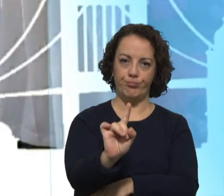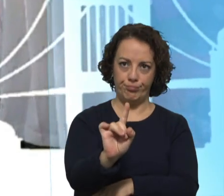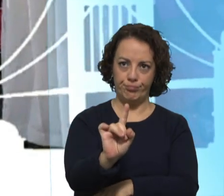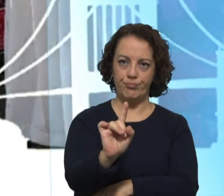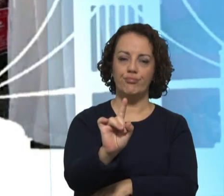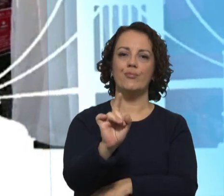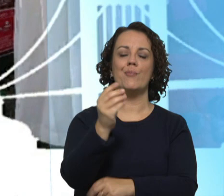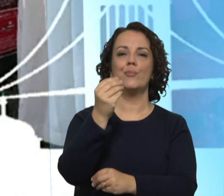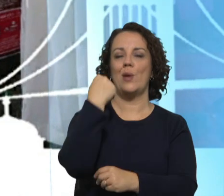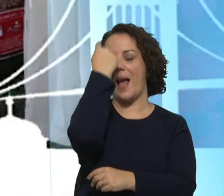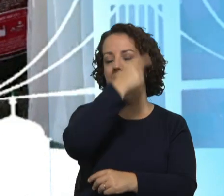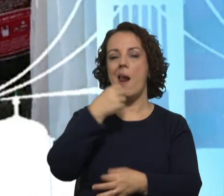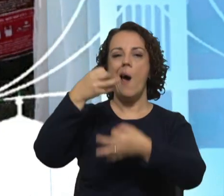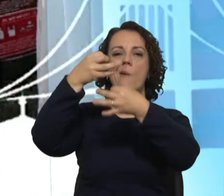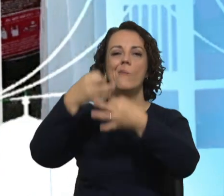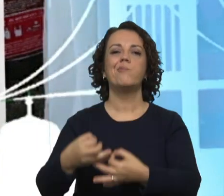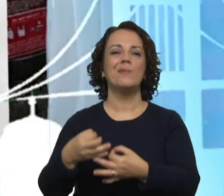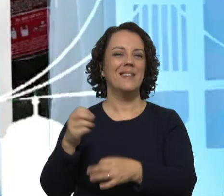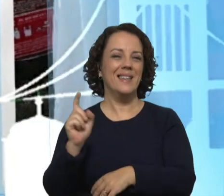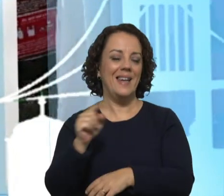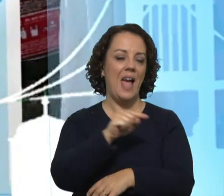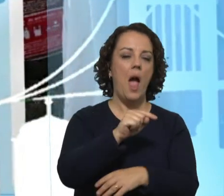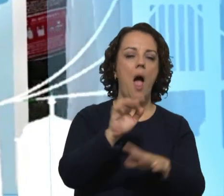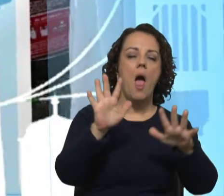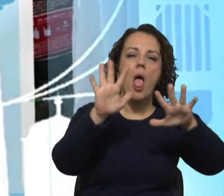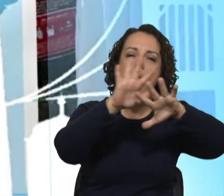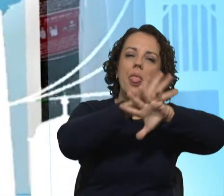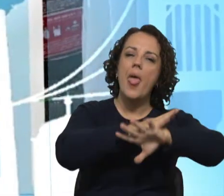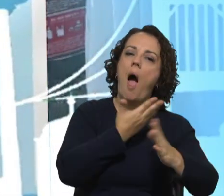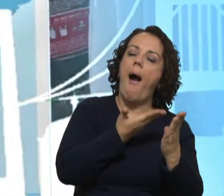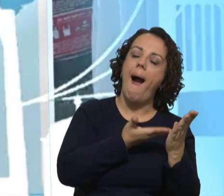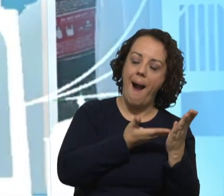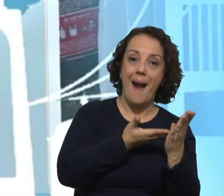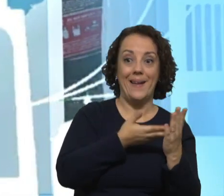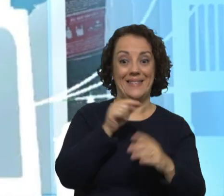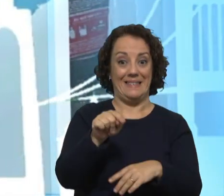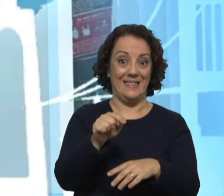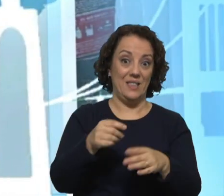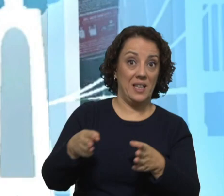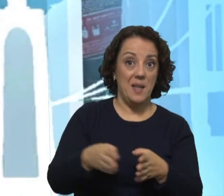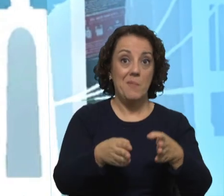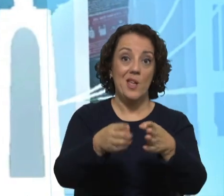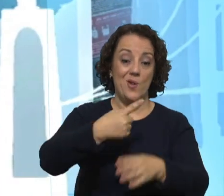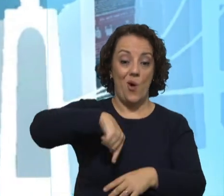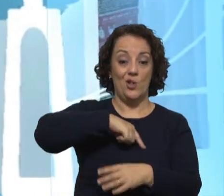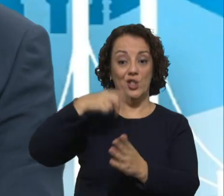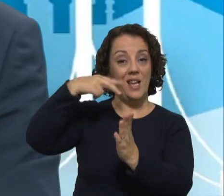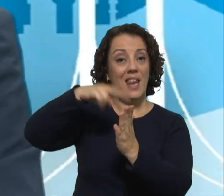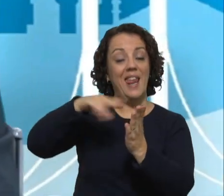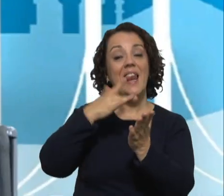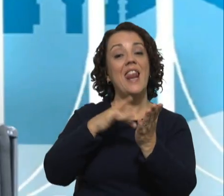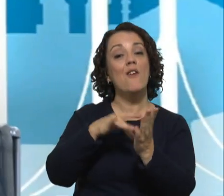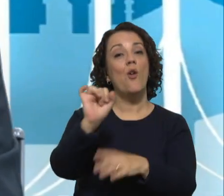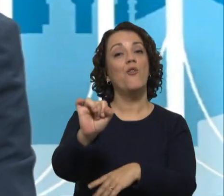forma muito figurada. É um bocadinho esse o caminho também que fazemos ao ler este livro? Eu creio